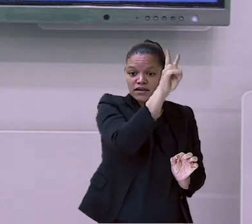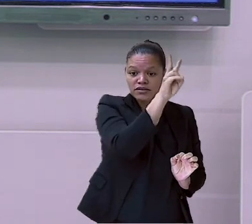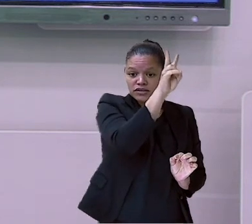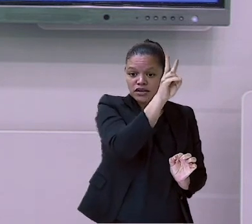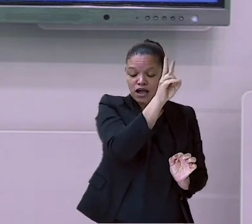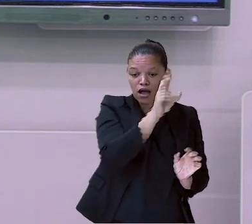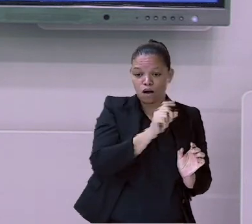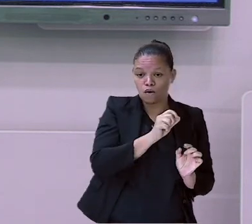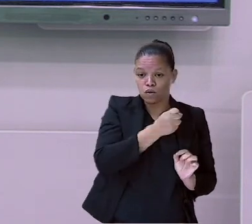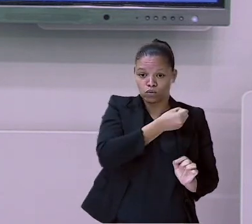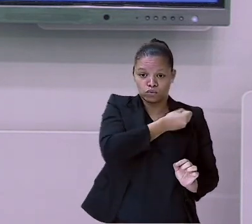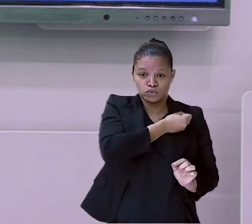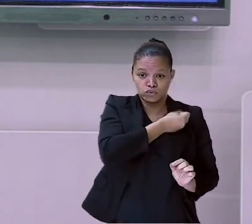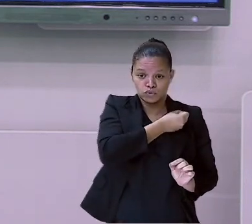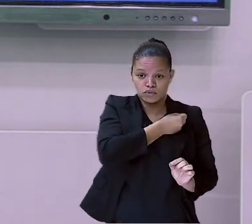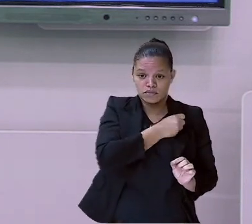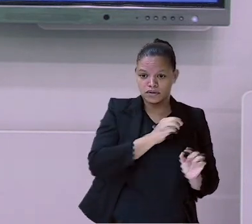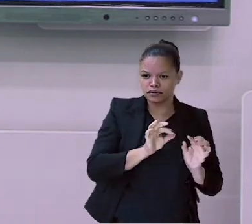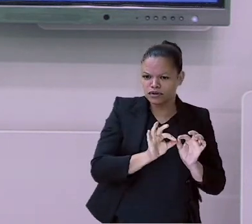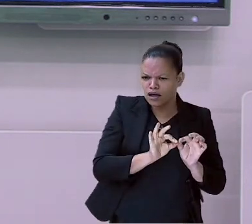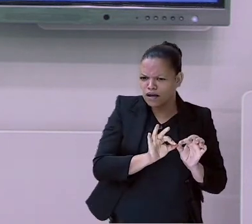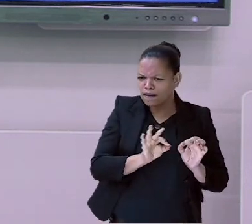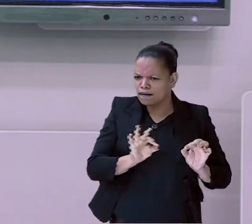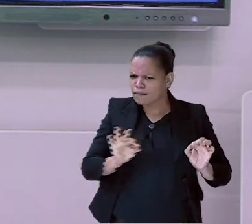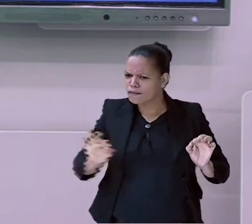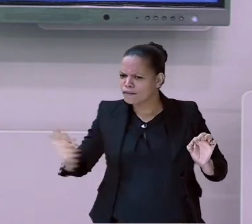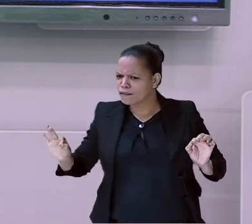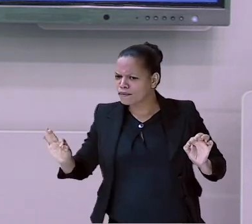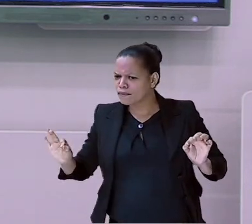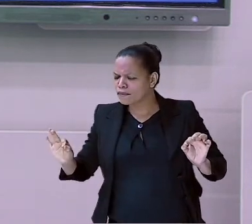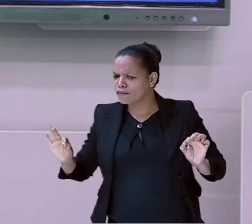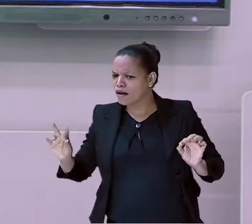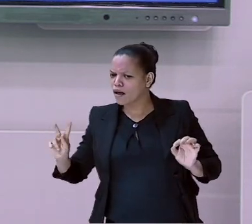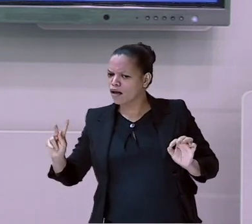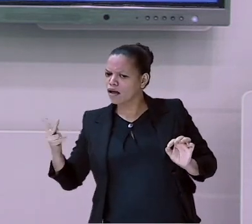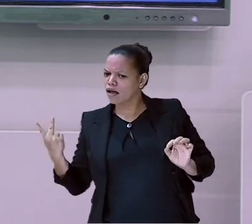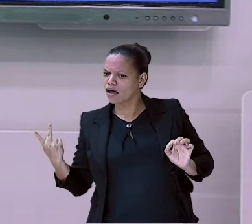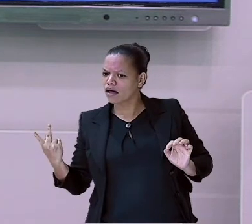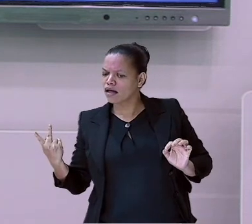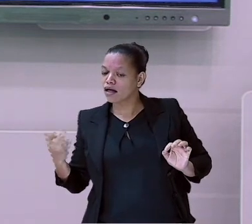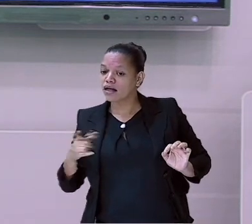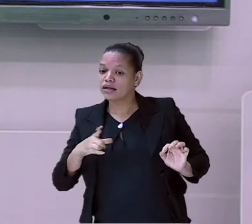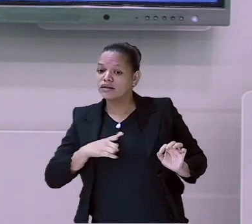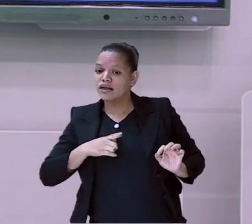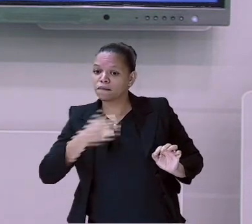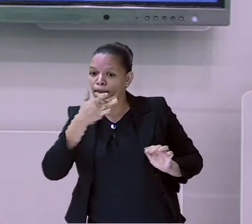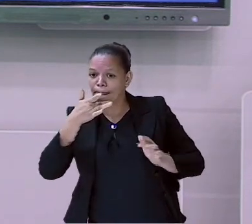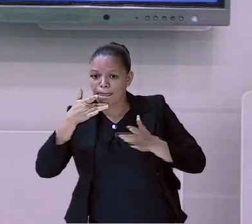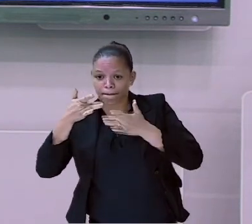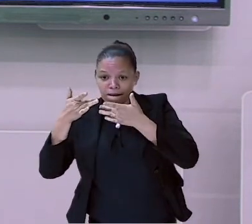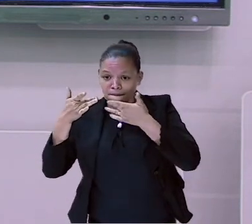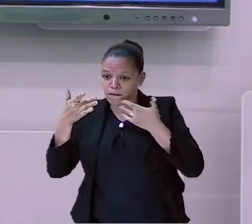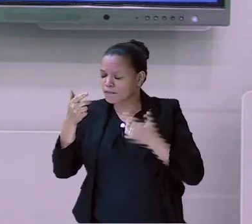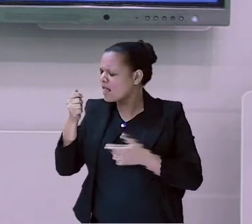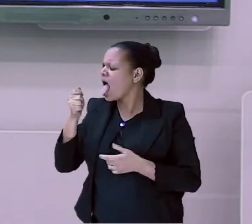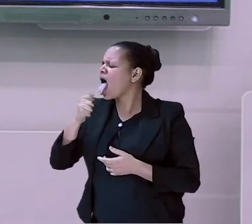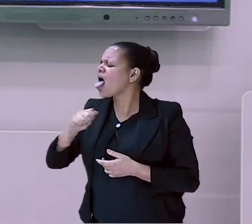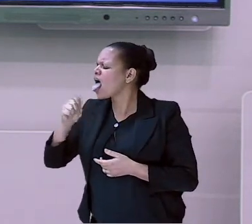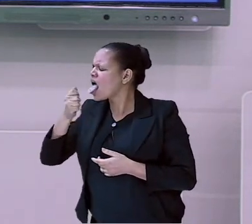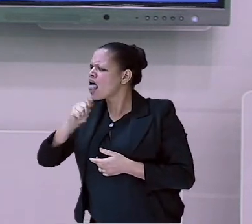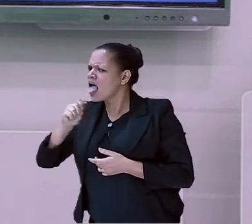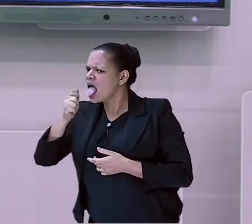temos os sabores, que é a legenda. E aqui embaixo o título, ó, sabor de sorvete. Então,